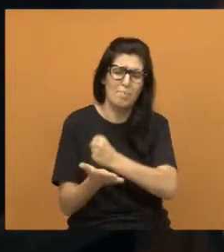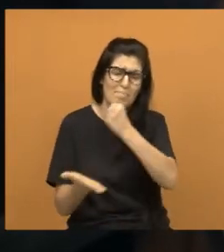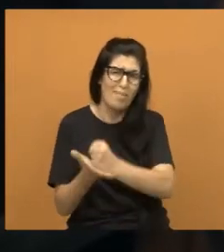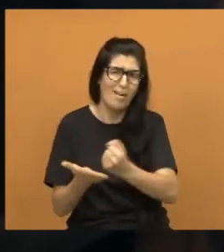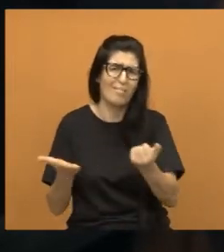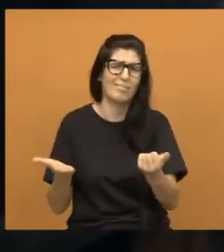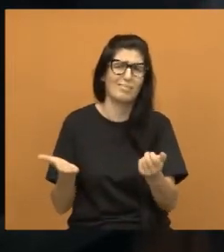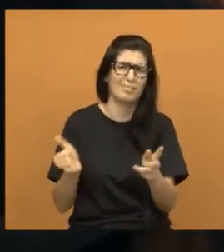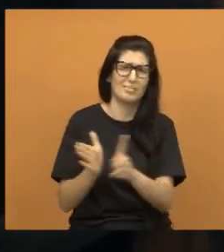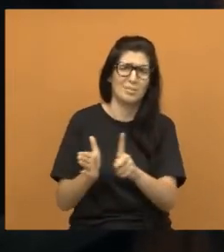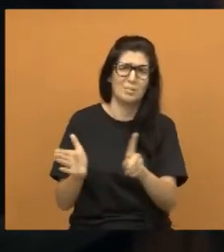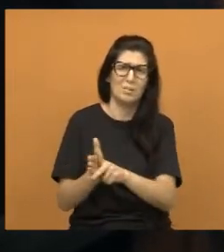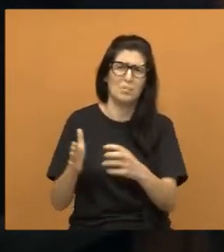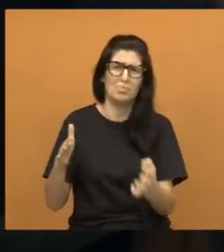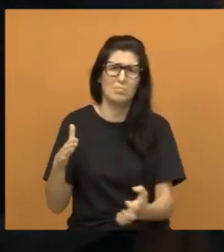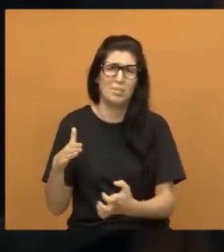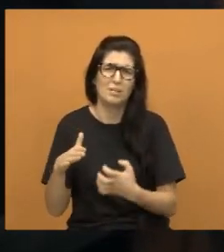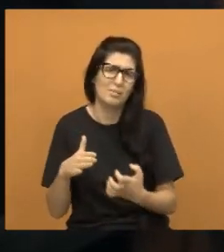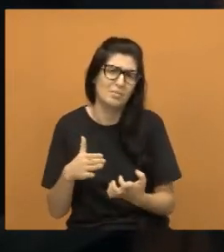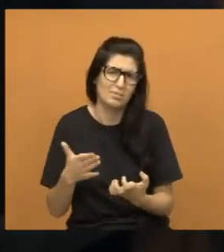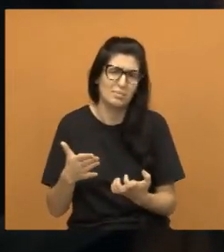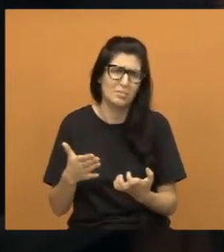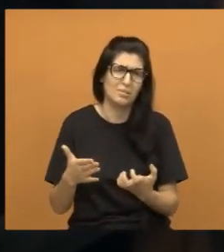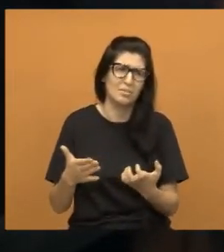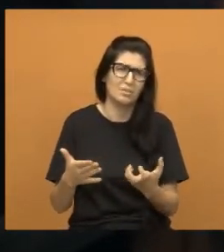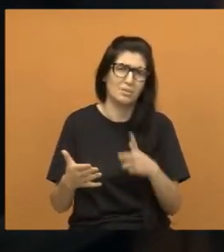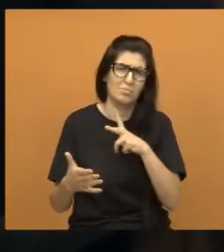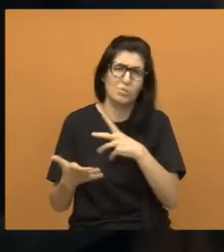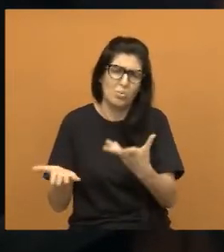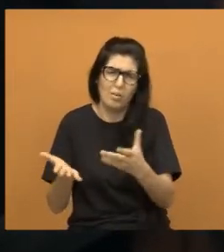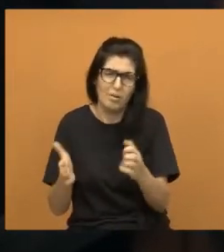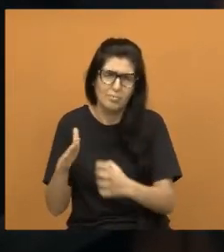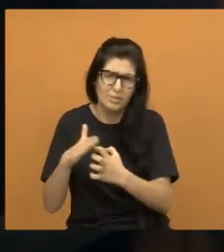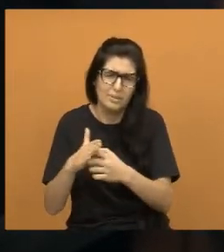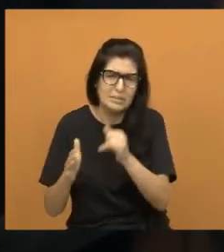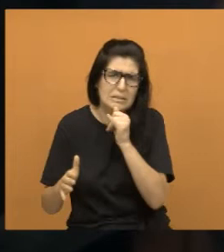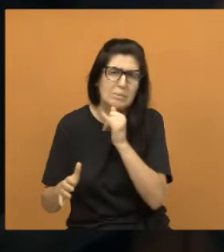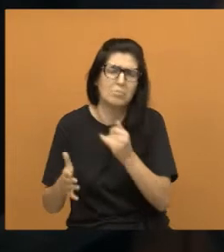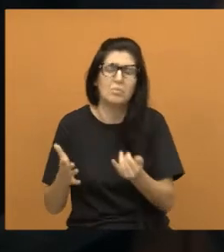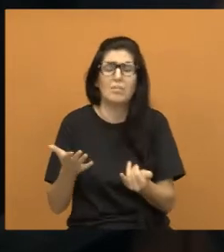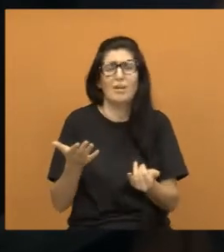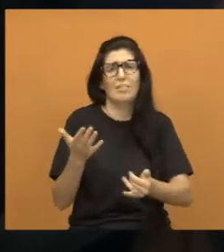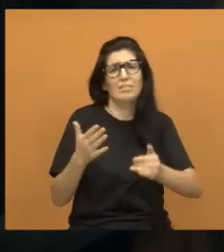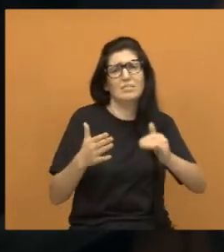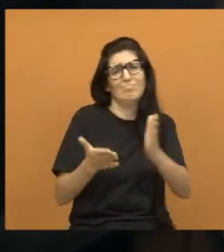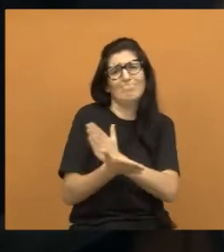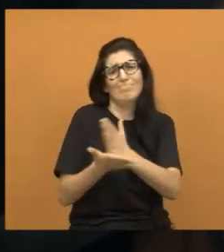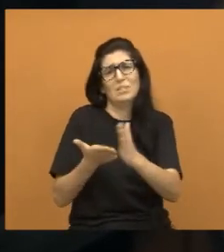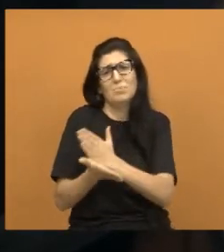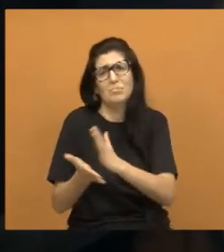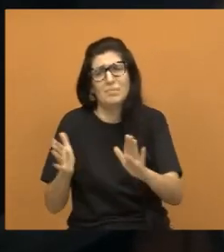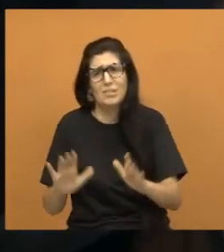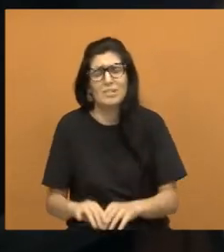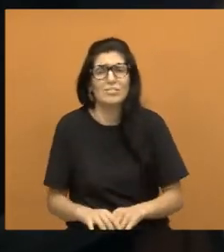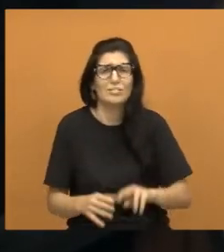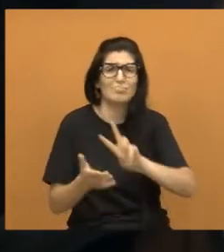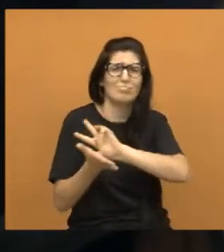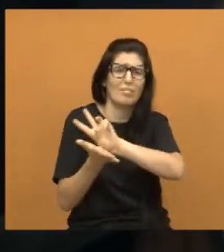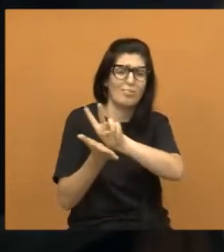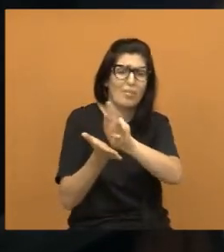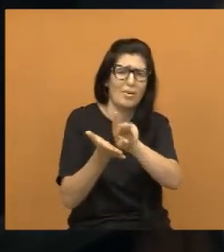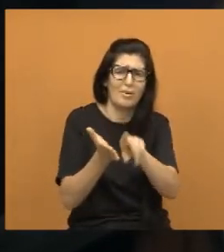cabe a uma emenda, como você está falando, a forma que vai ser vinculada a esse nome, porque nós temos vários